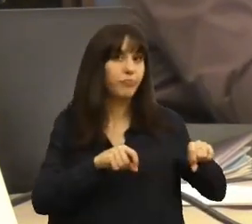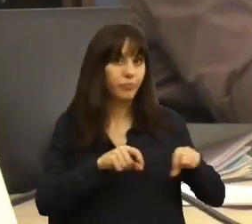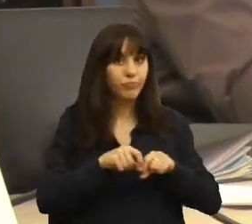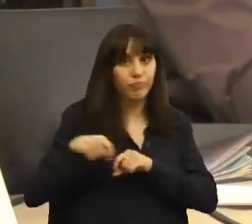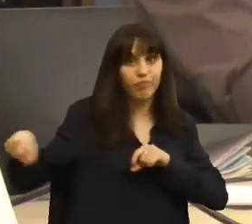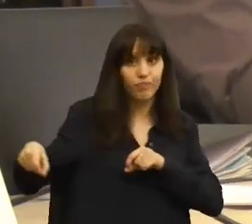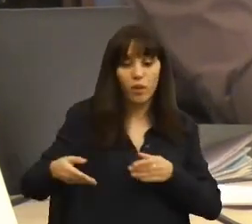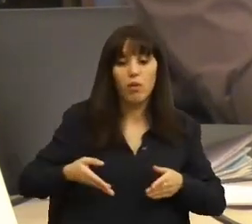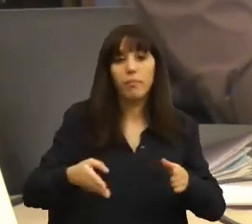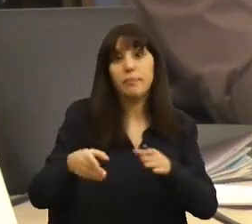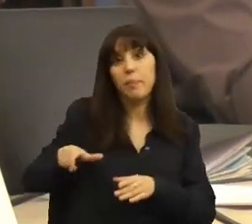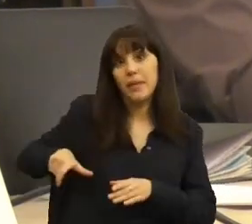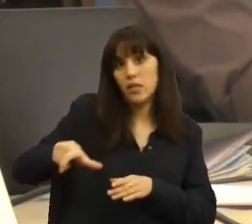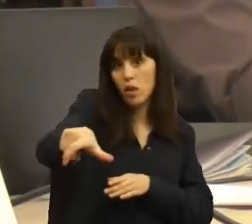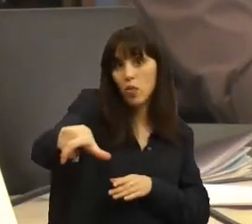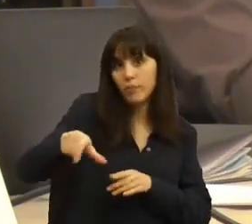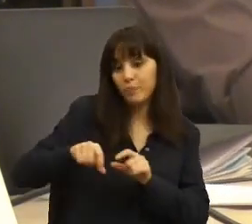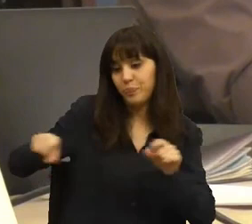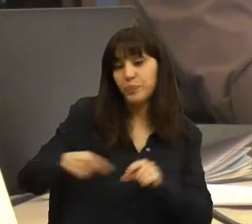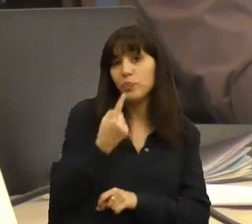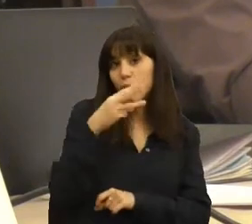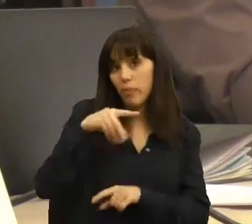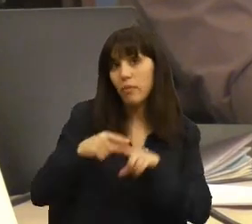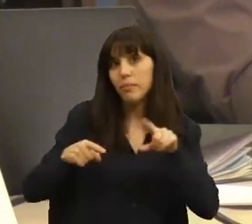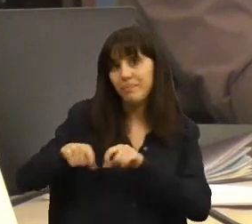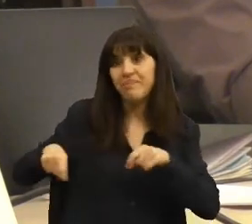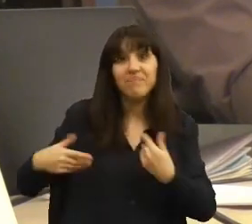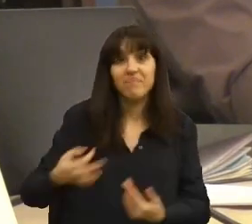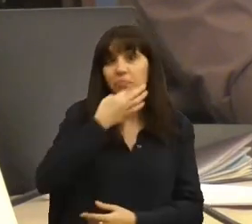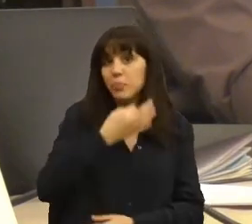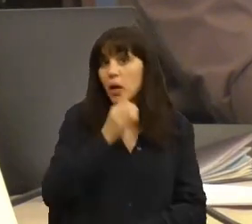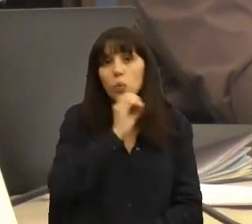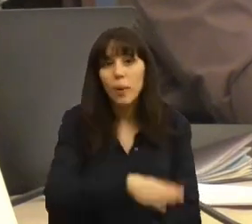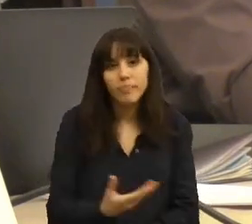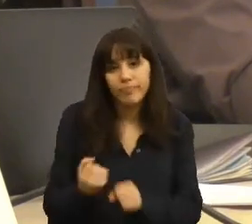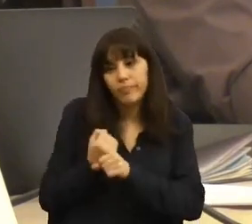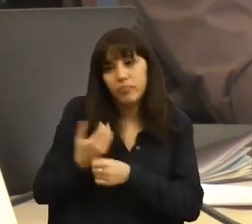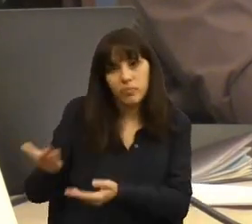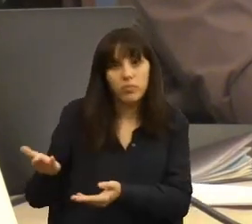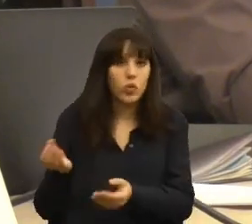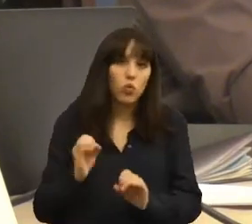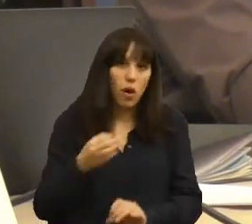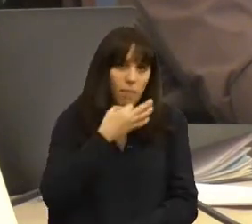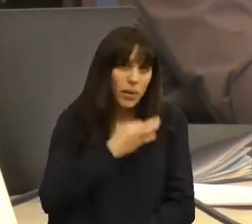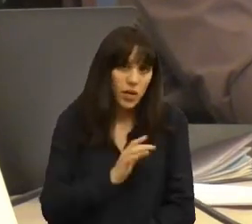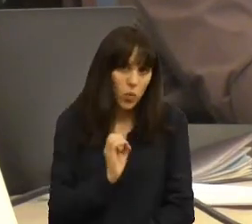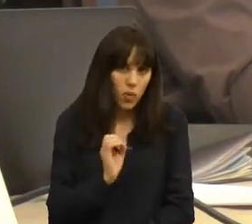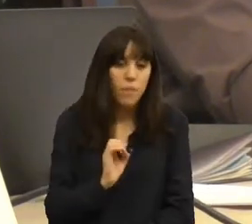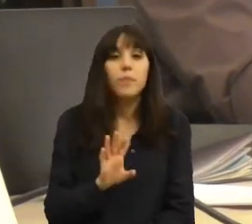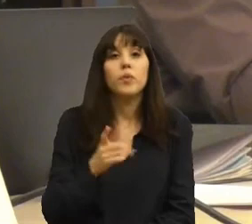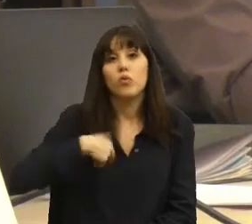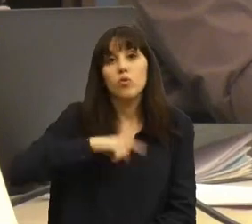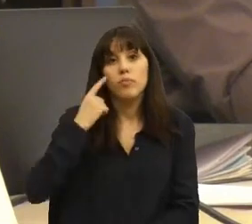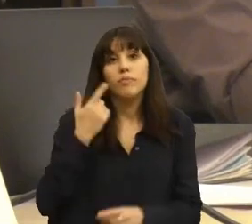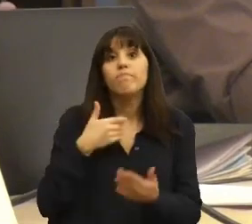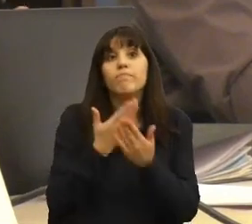de passeio, o que não está a ser assegurado neste momento com a obra que está a ser feita. Portanto, face ao exposto, consideramos que